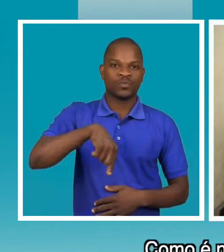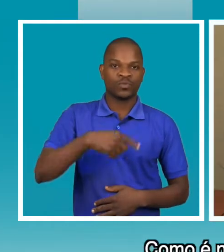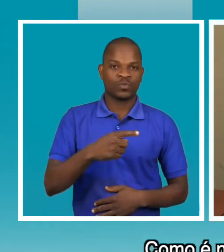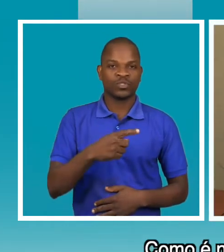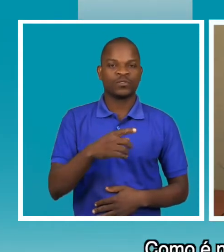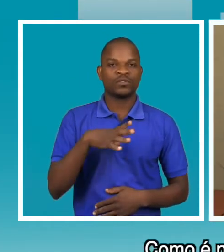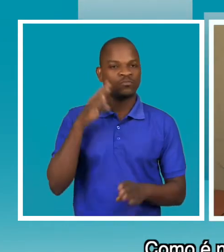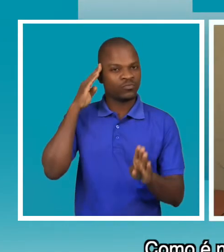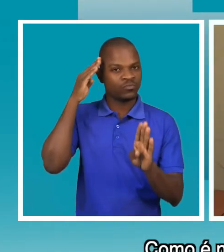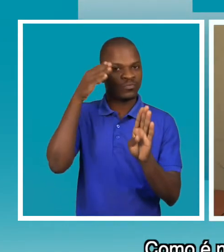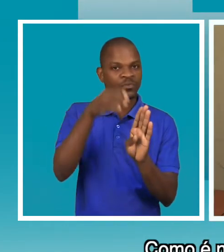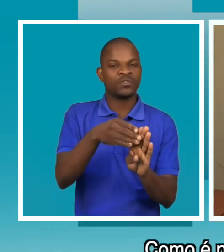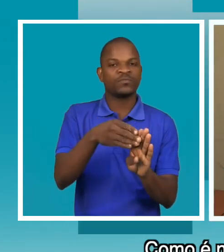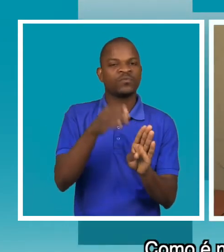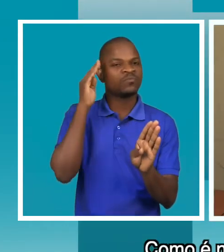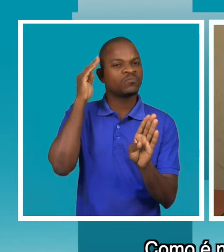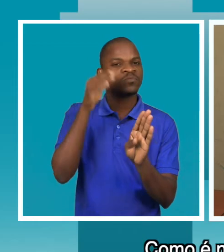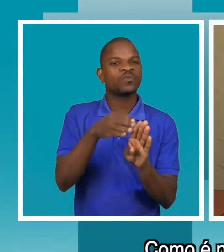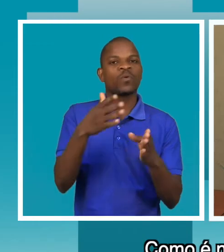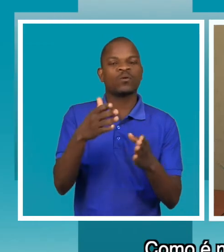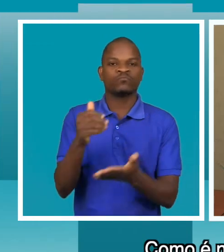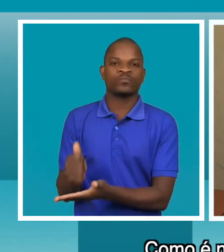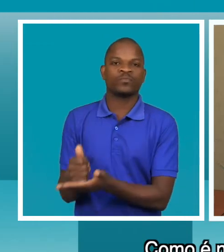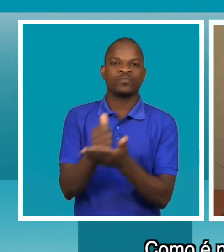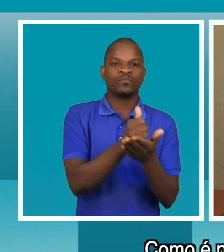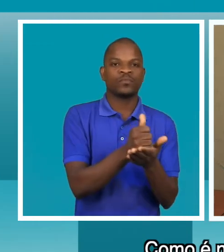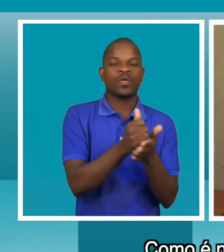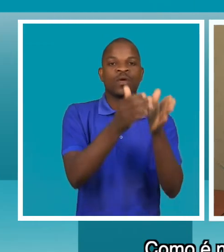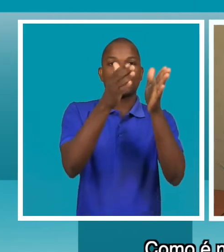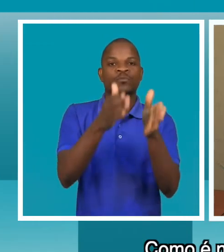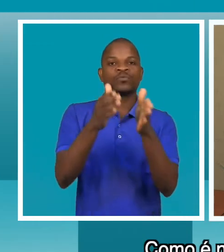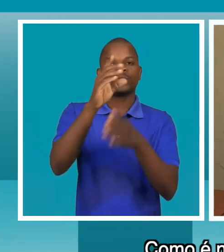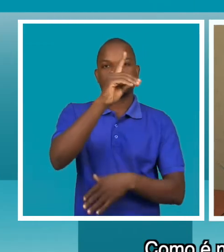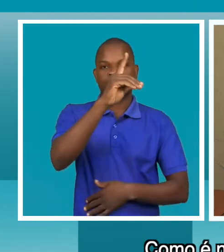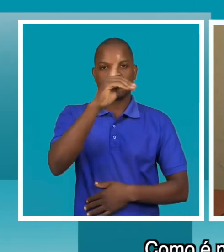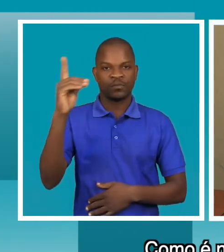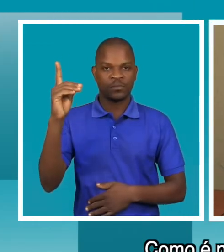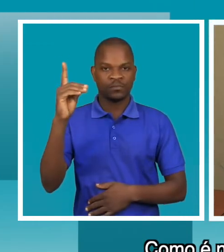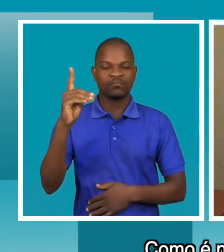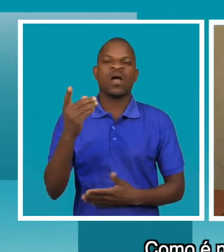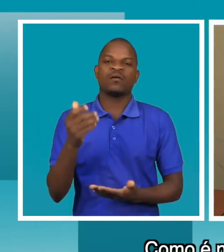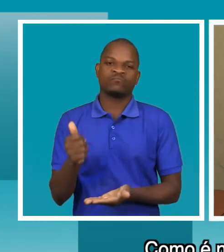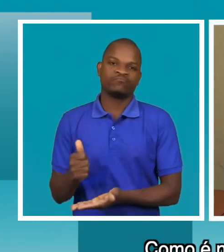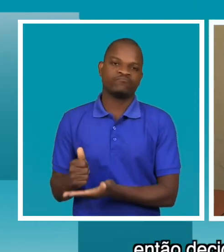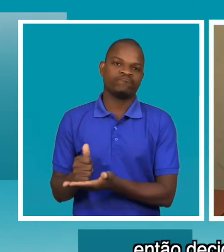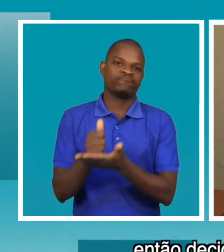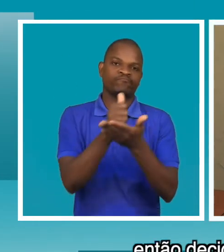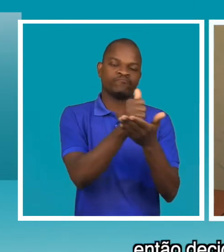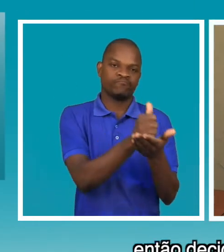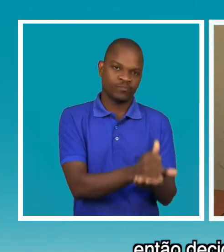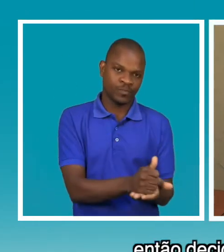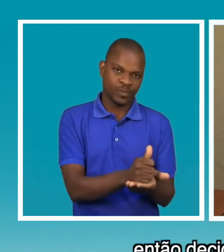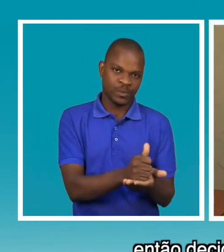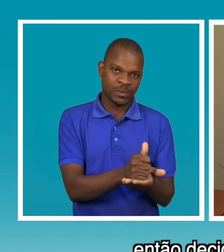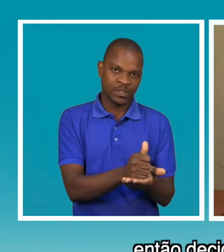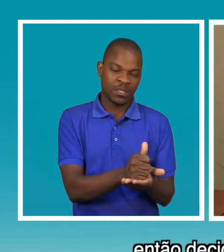Nós, e como é a nossa missão, dizer, o bem-estar associado das pessoas com deficiência, era para poder